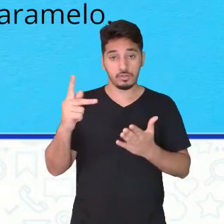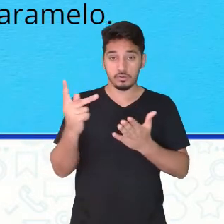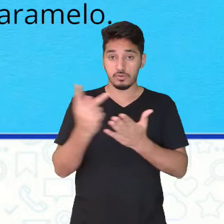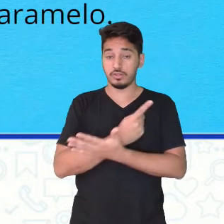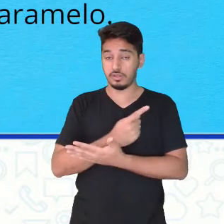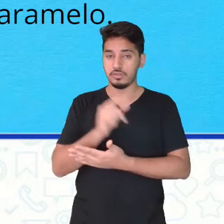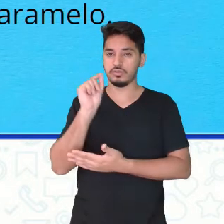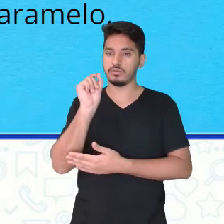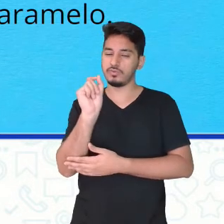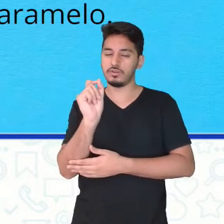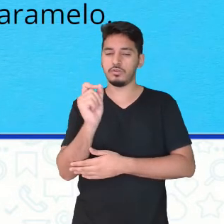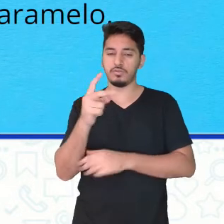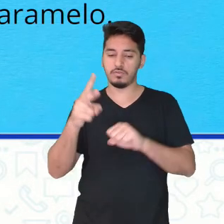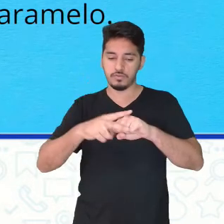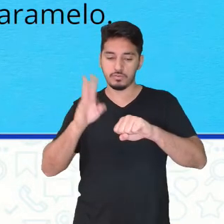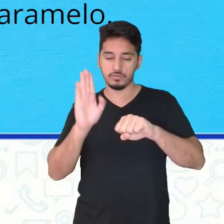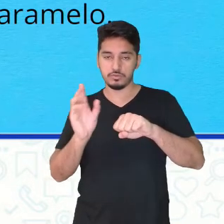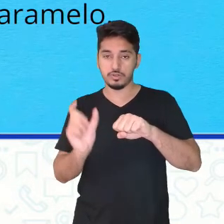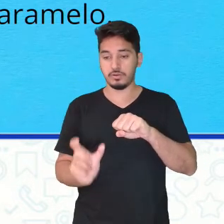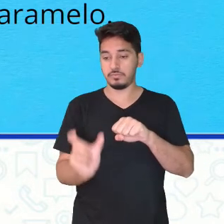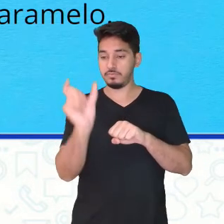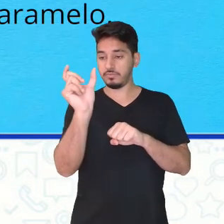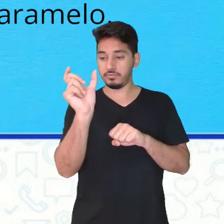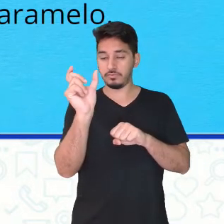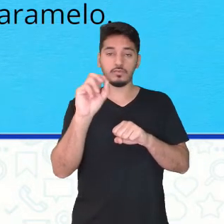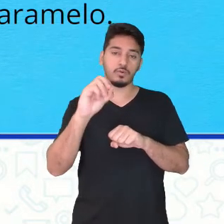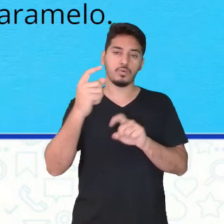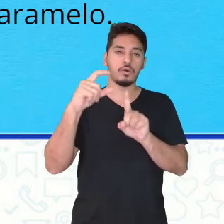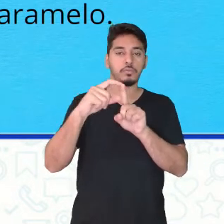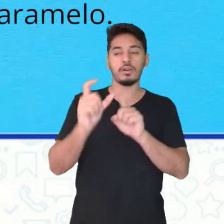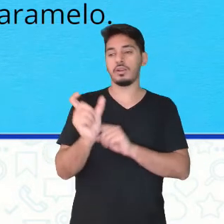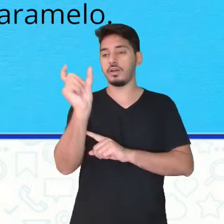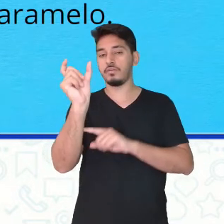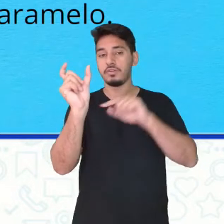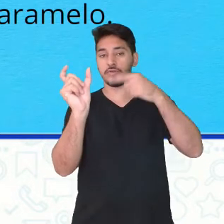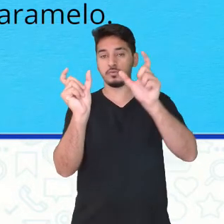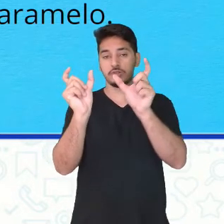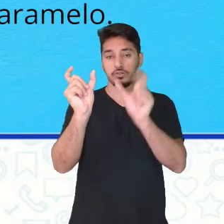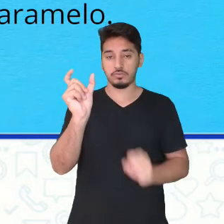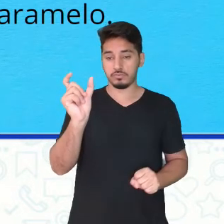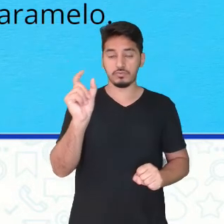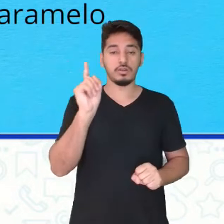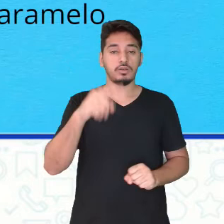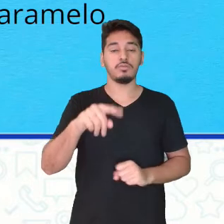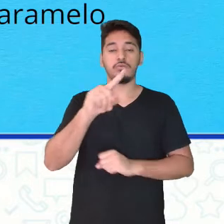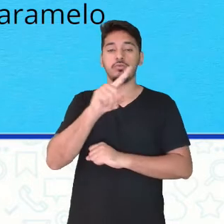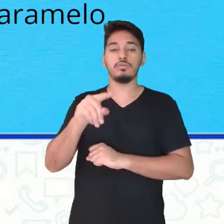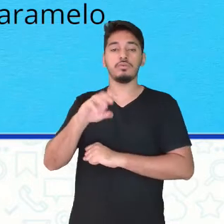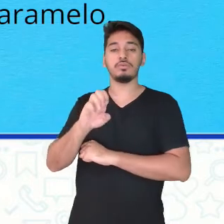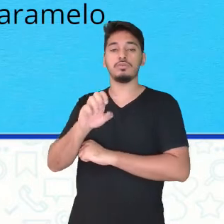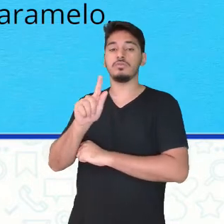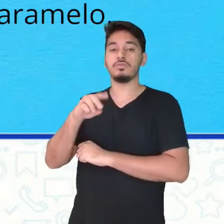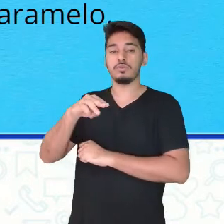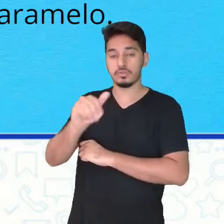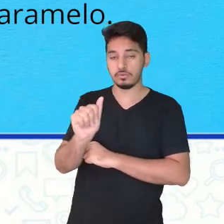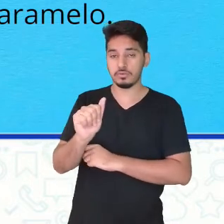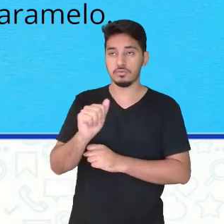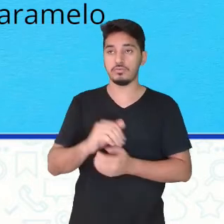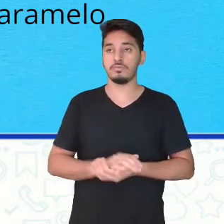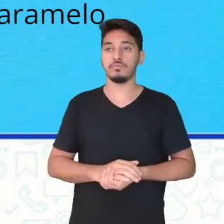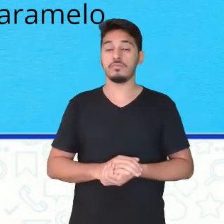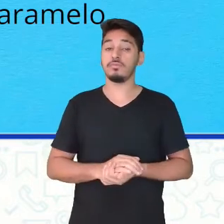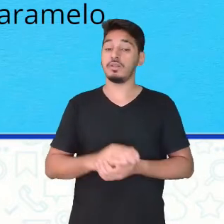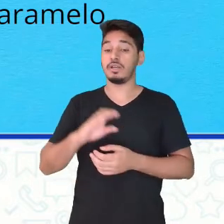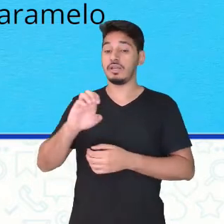acontece, quando o verbo já tinha aparecido ou a palavra já tinha aparecido, é uma zeugma, tá? Na elipse, a palavra ou o